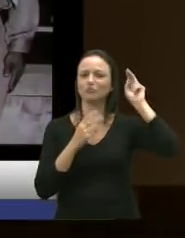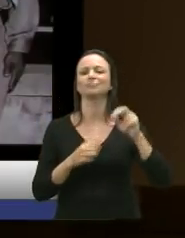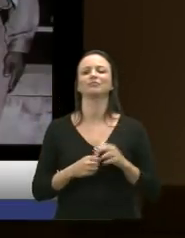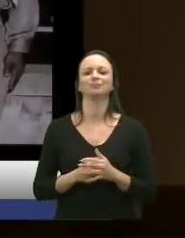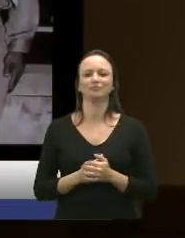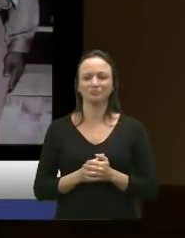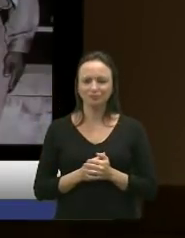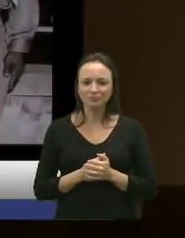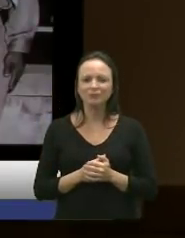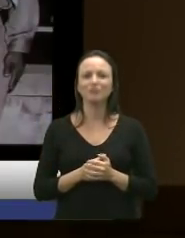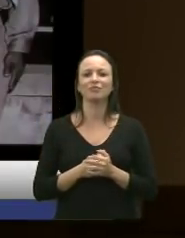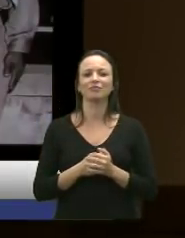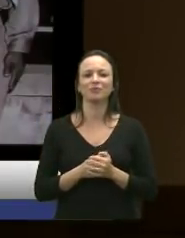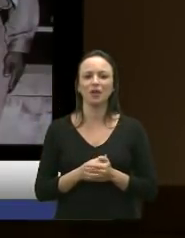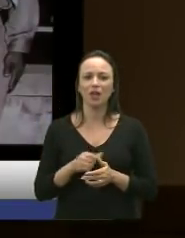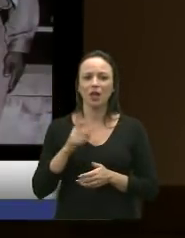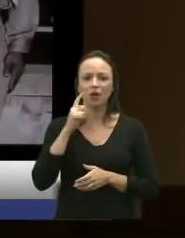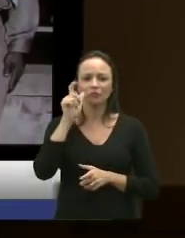Índios.